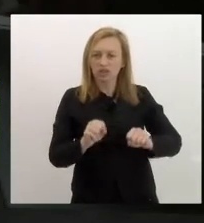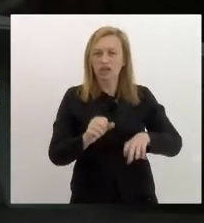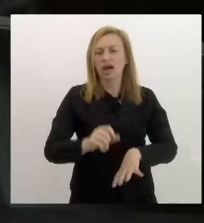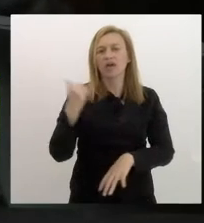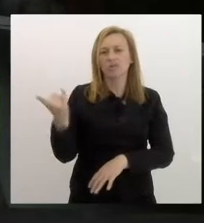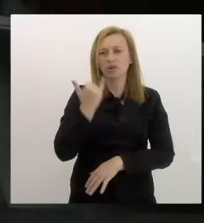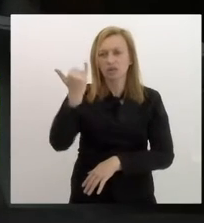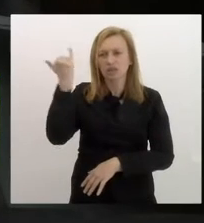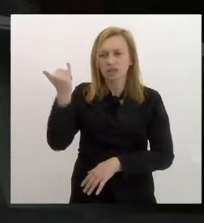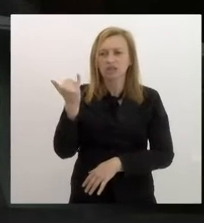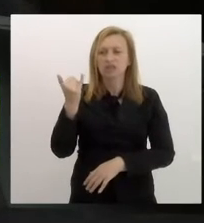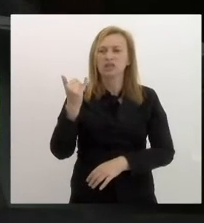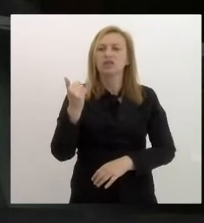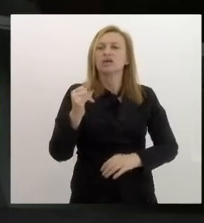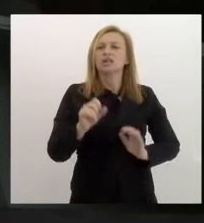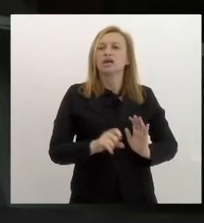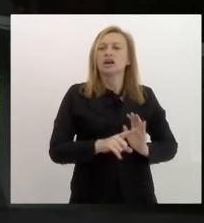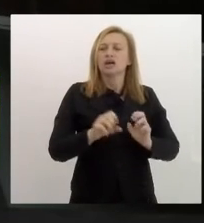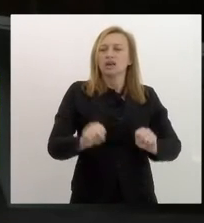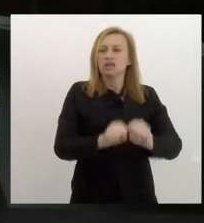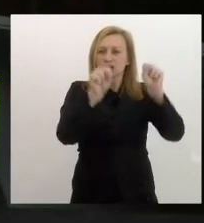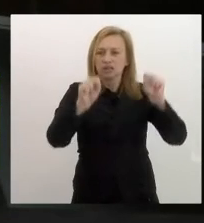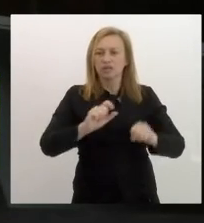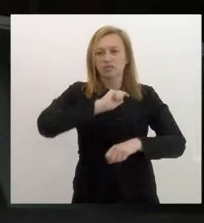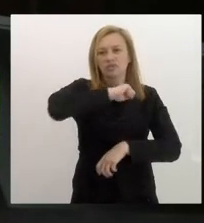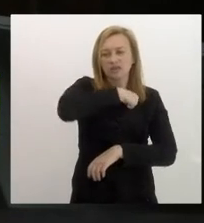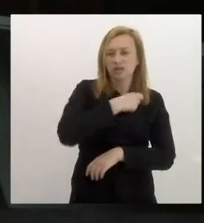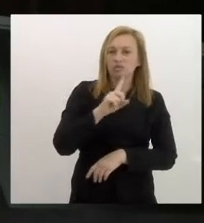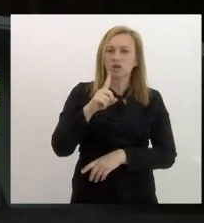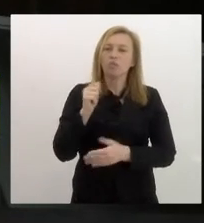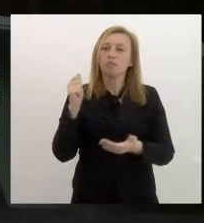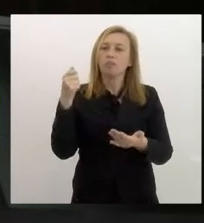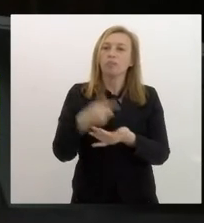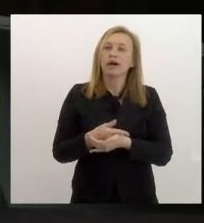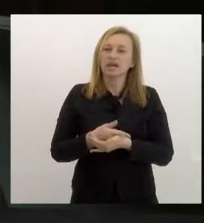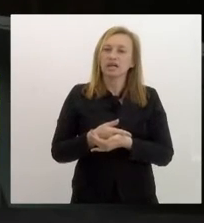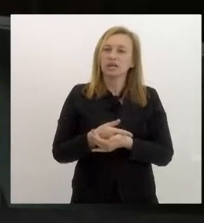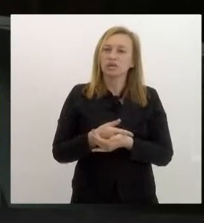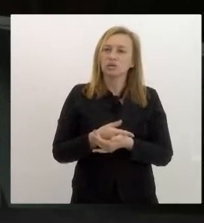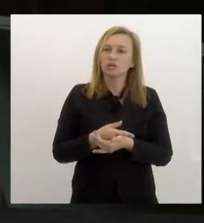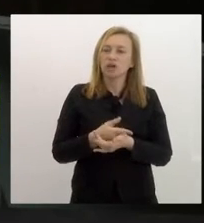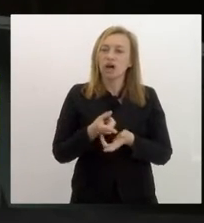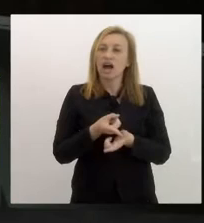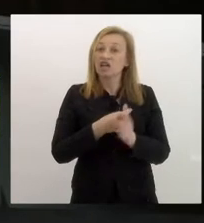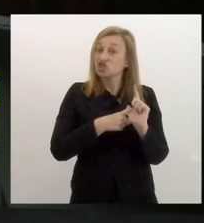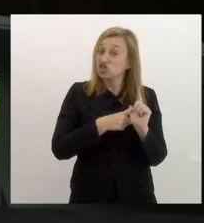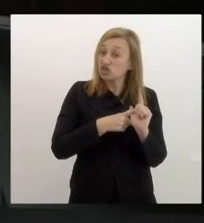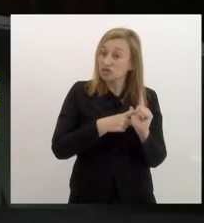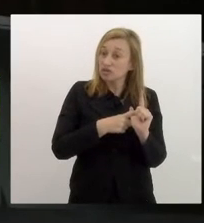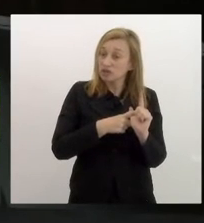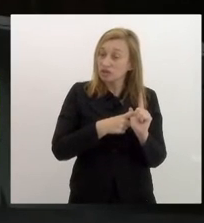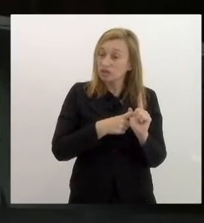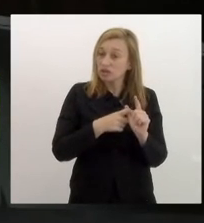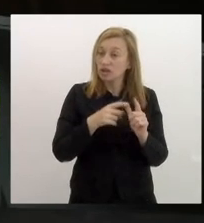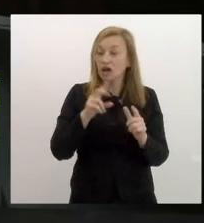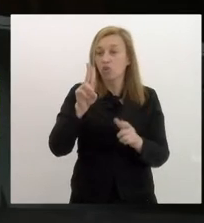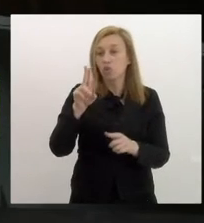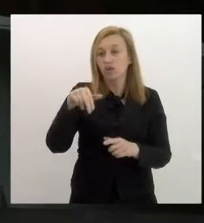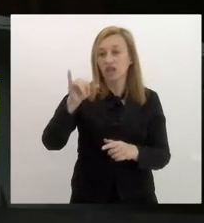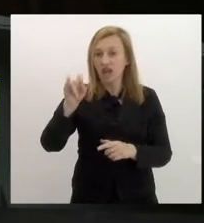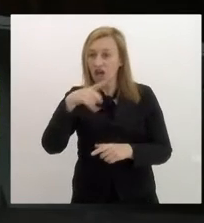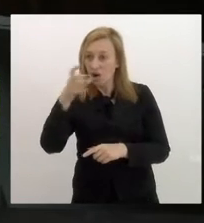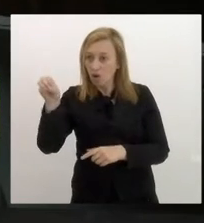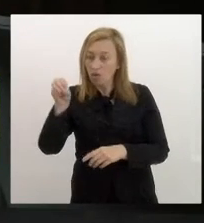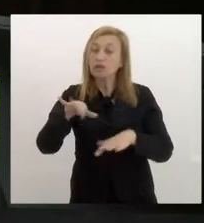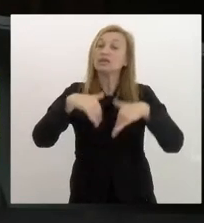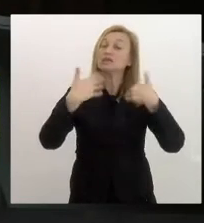importância do regime de recuperação fiscal Porque nós não estamos pagando a dívida a união então